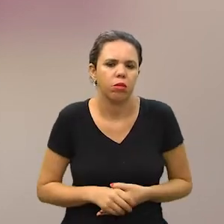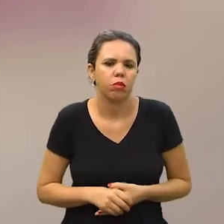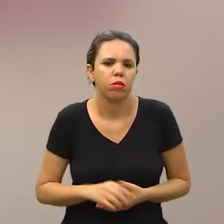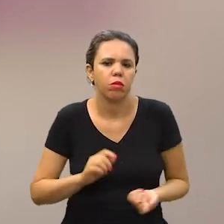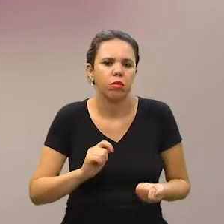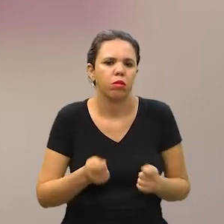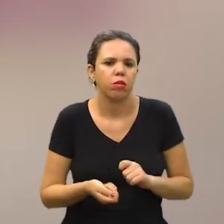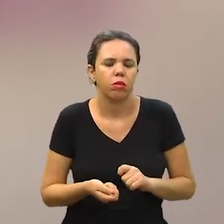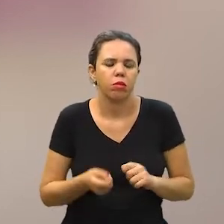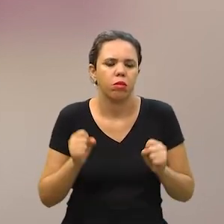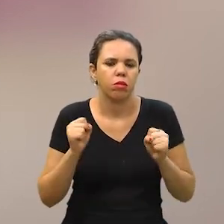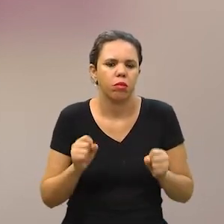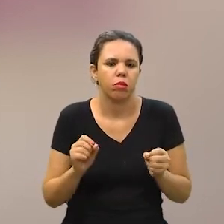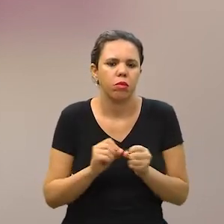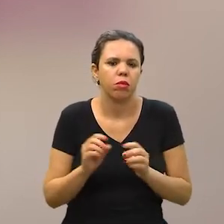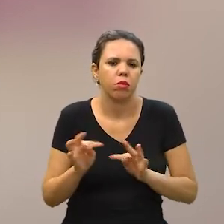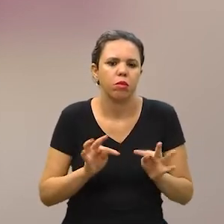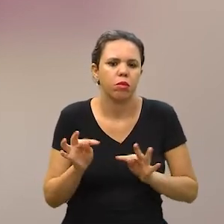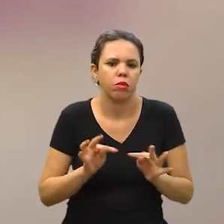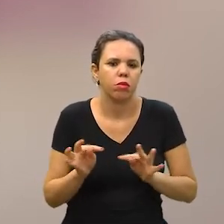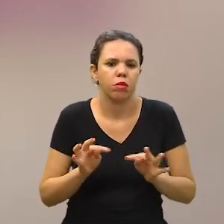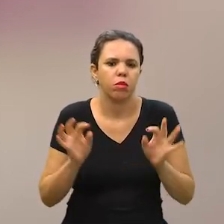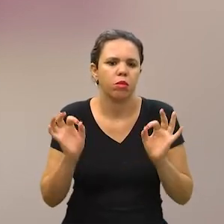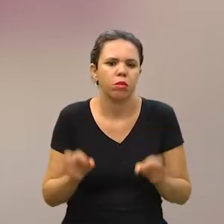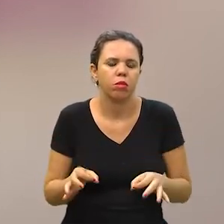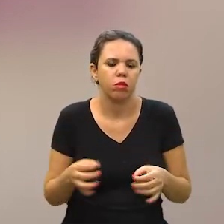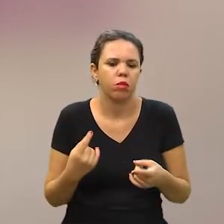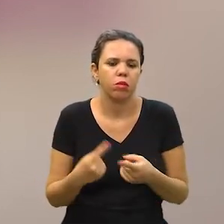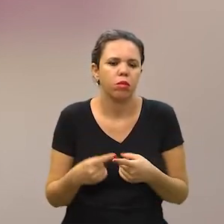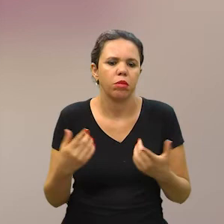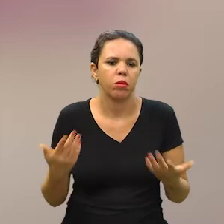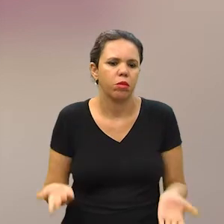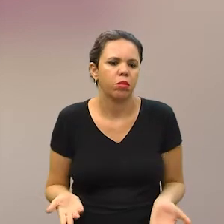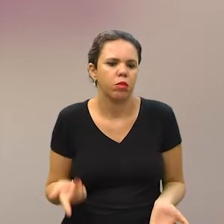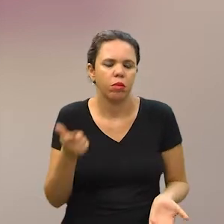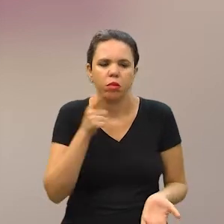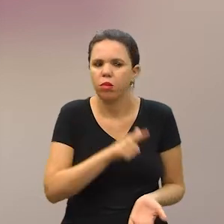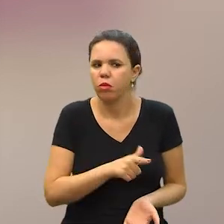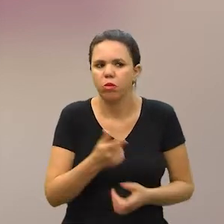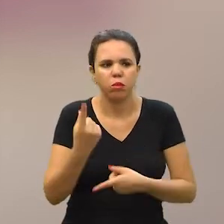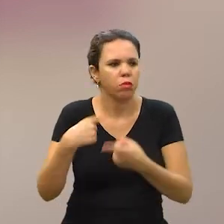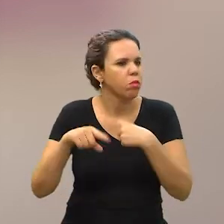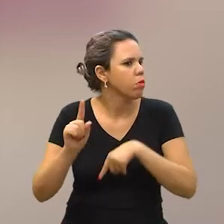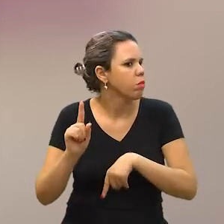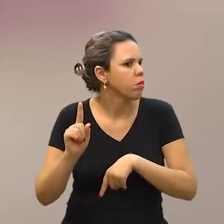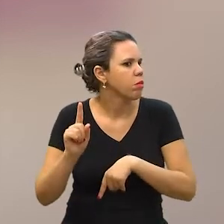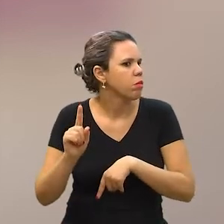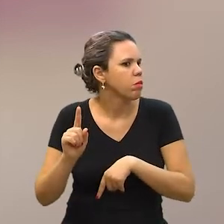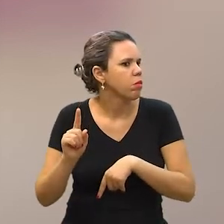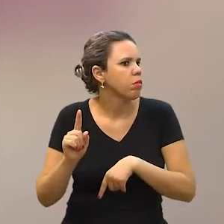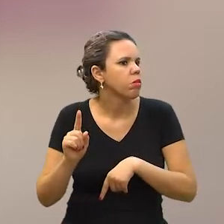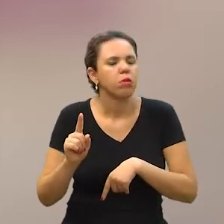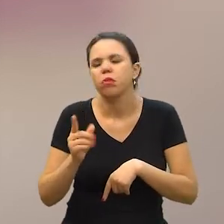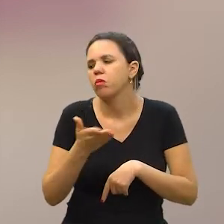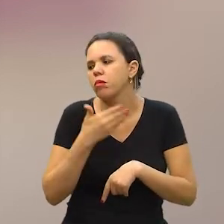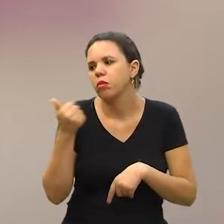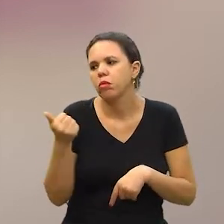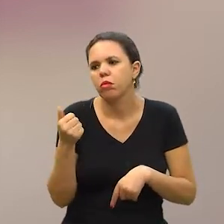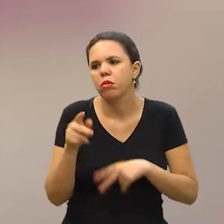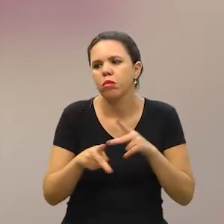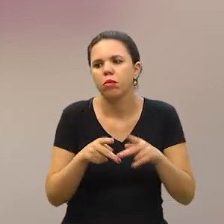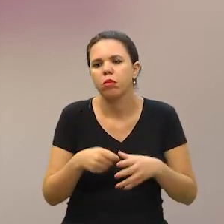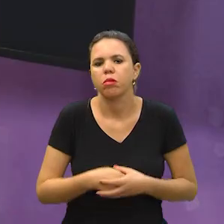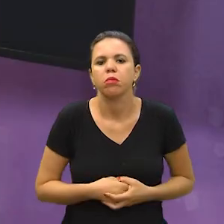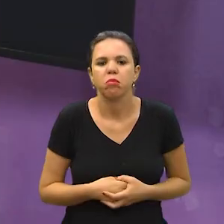de maneira adequada para a gente poder fazer um tratamento adequado, porque senão a gente não consegue um sucesso de 100% na melhora